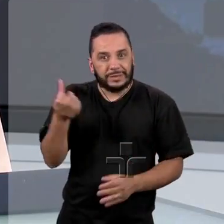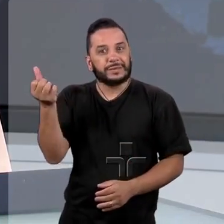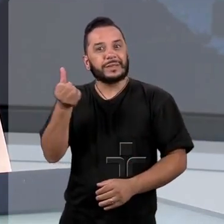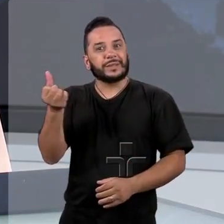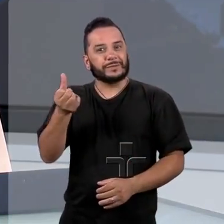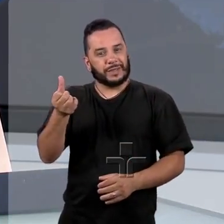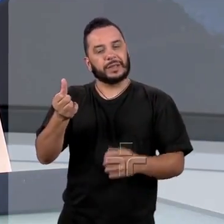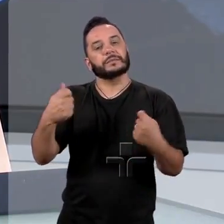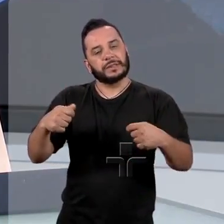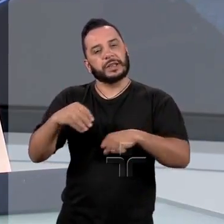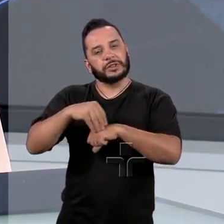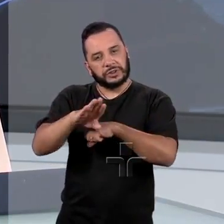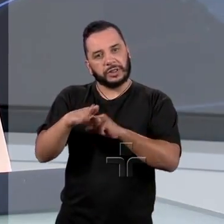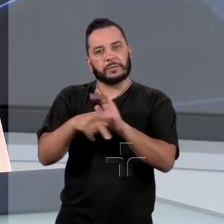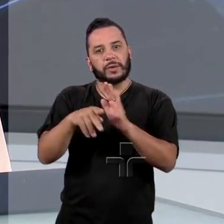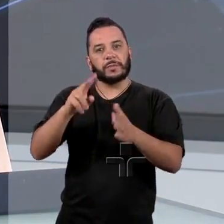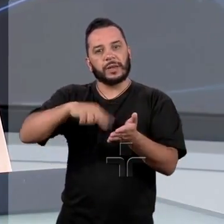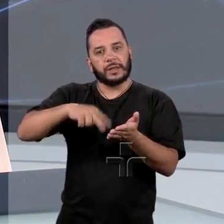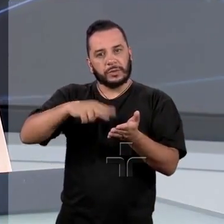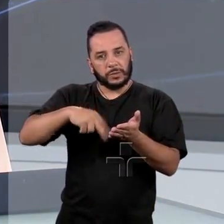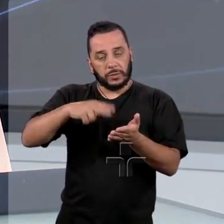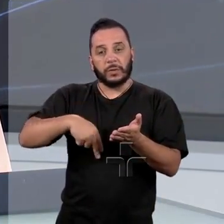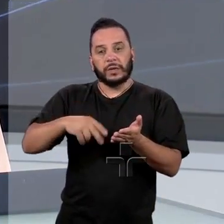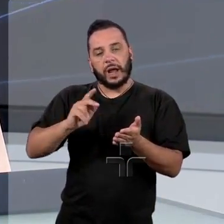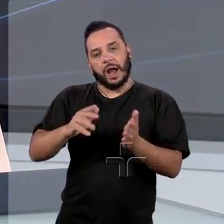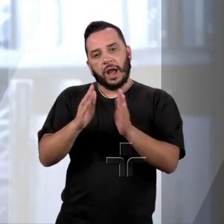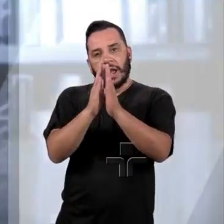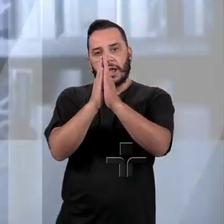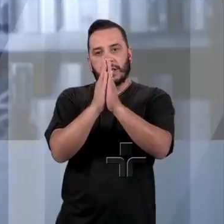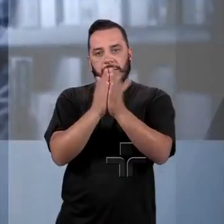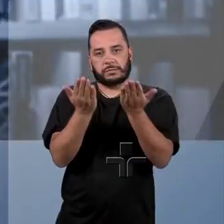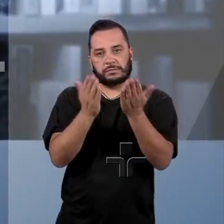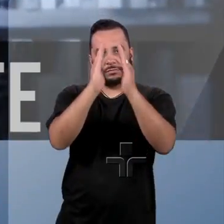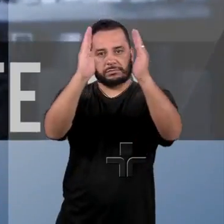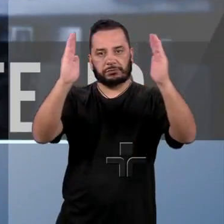darem sugestões de boa leitura. É a Estante JC.